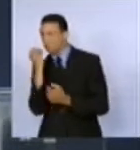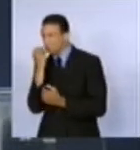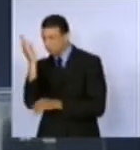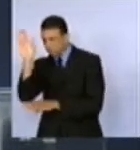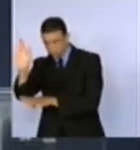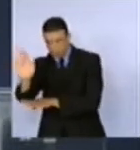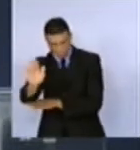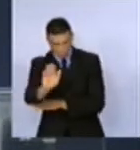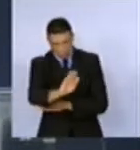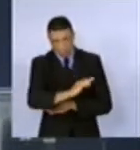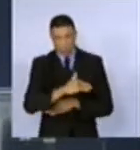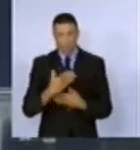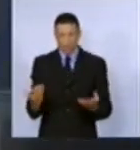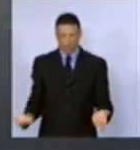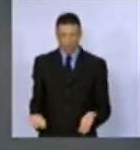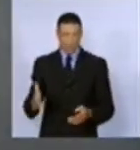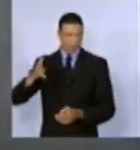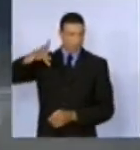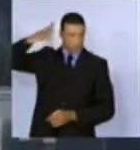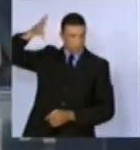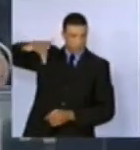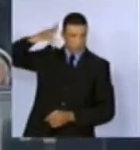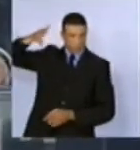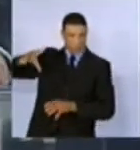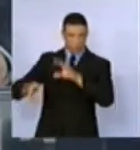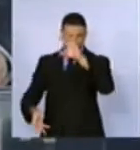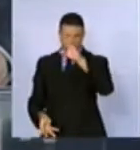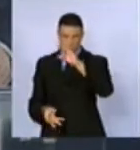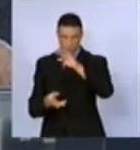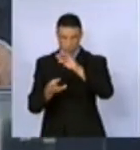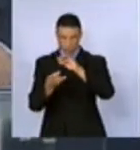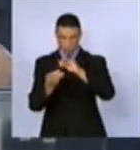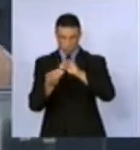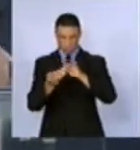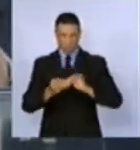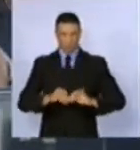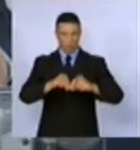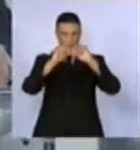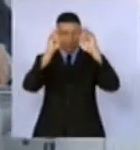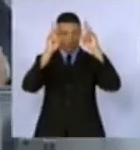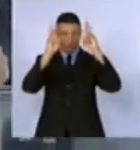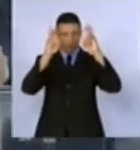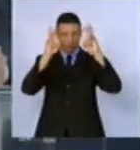vou procurar alto aqui a minha apresentação minha breve apresentação